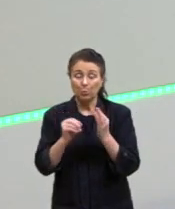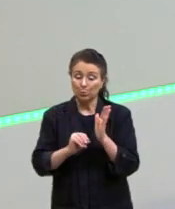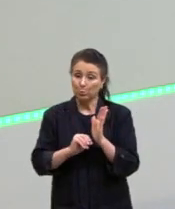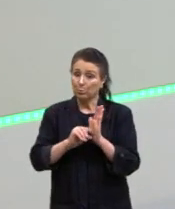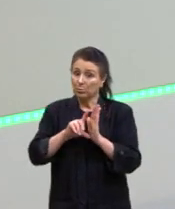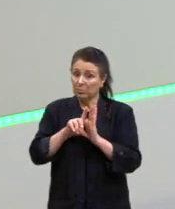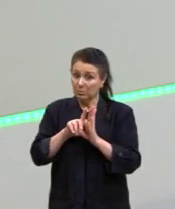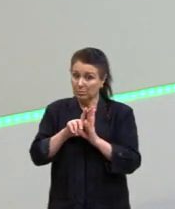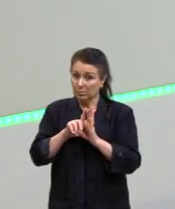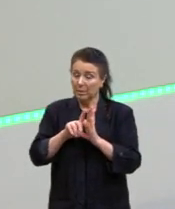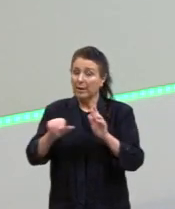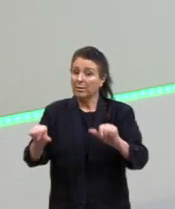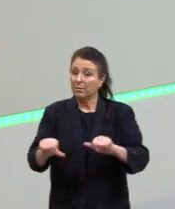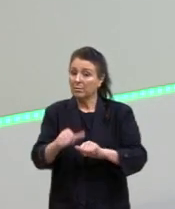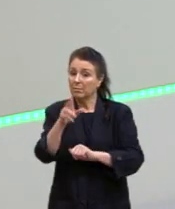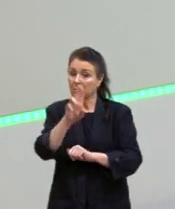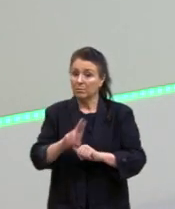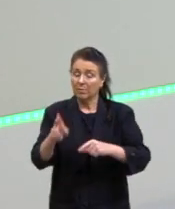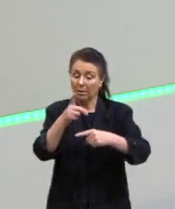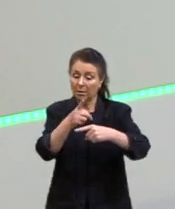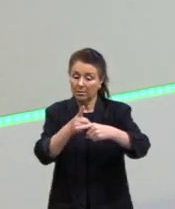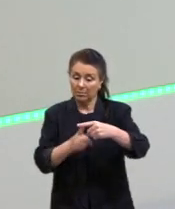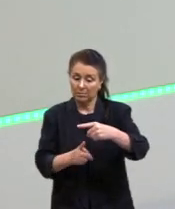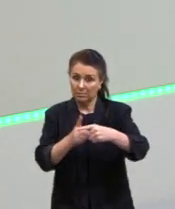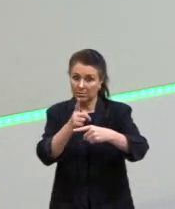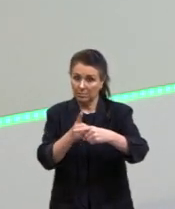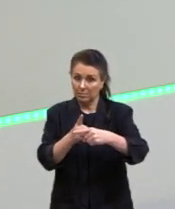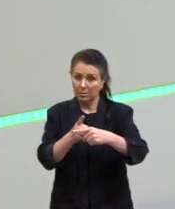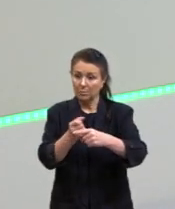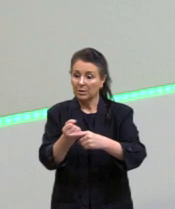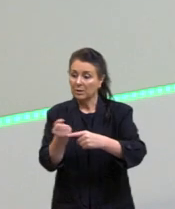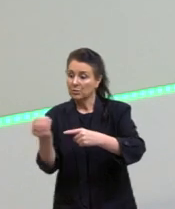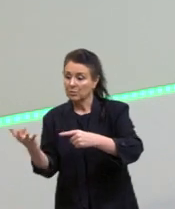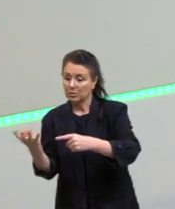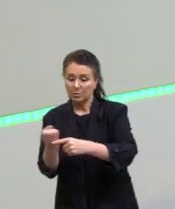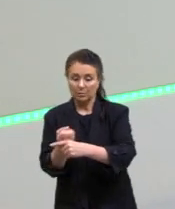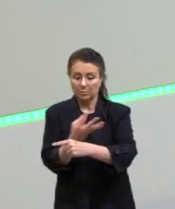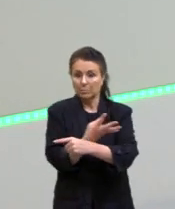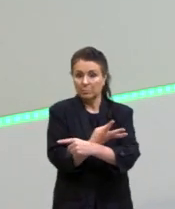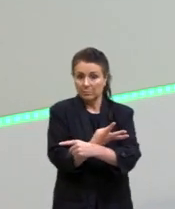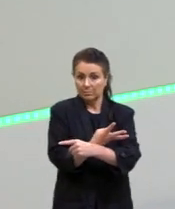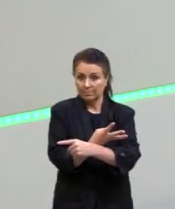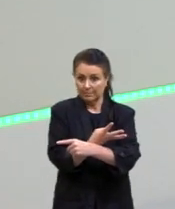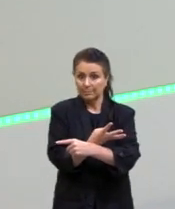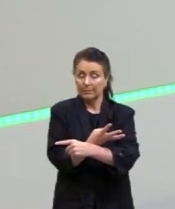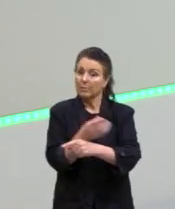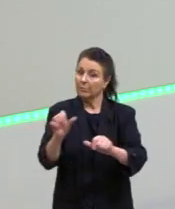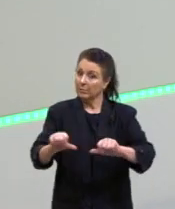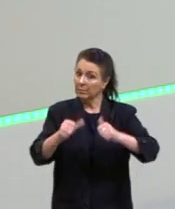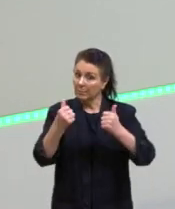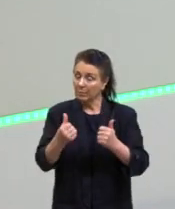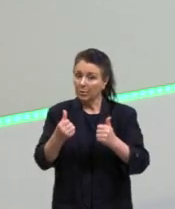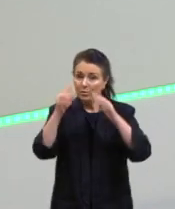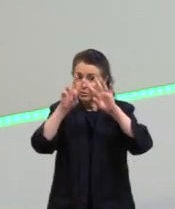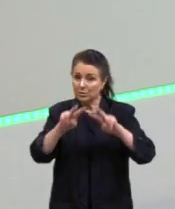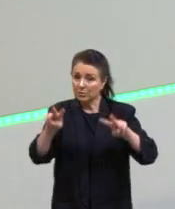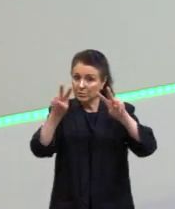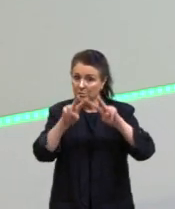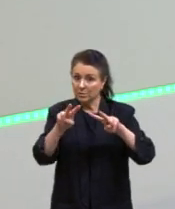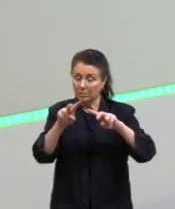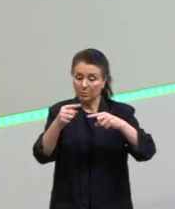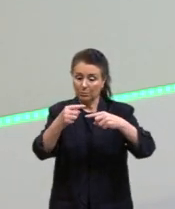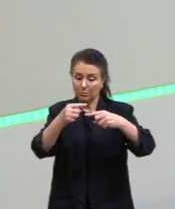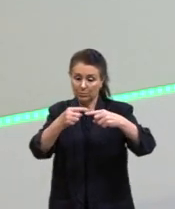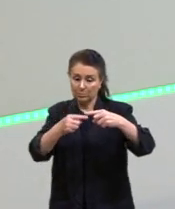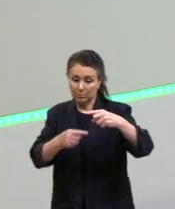mediana porque aí a distribuição vai ficar exatamente né ali cortada ao meio os valores abaixo Eles serão